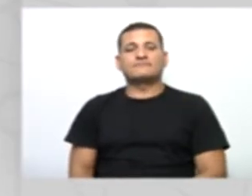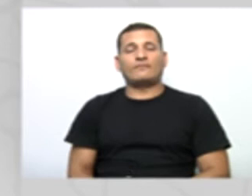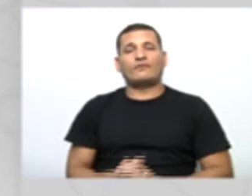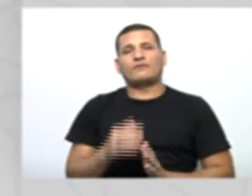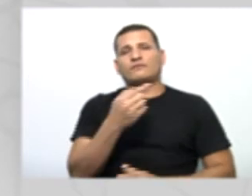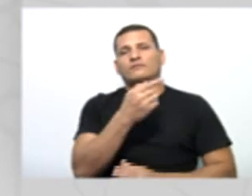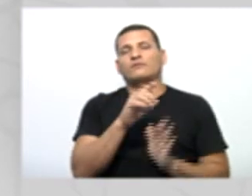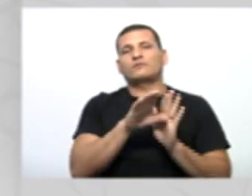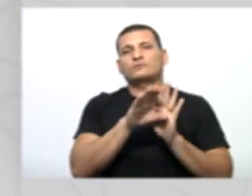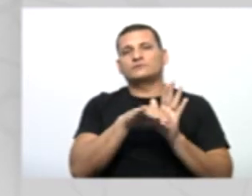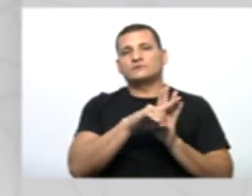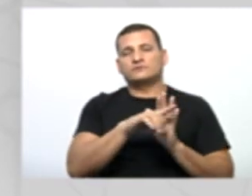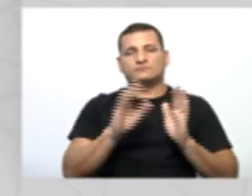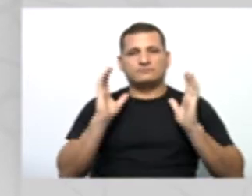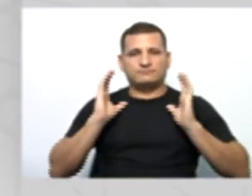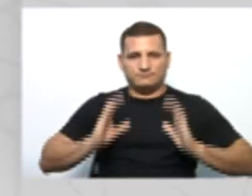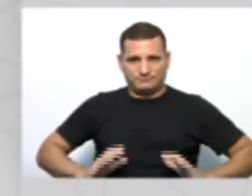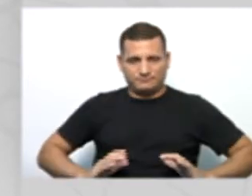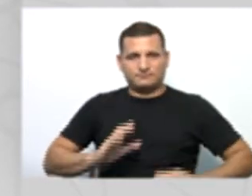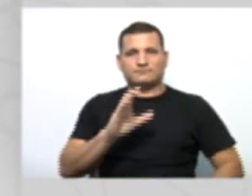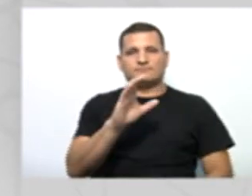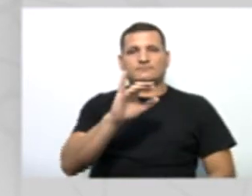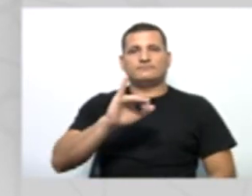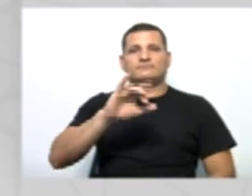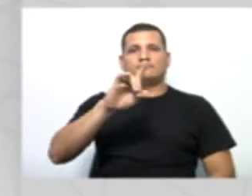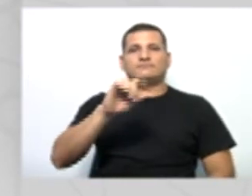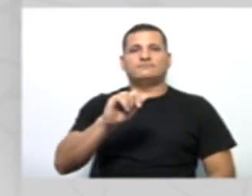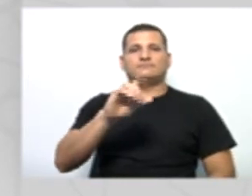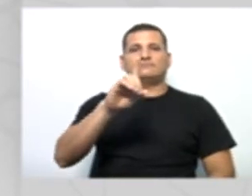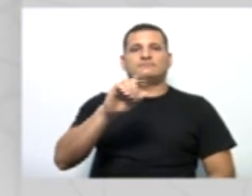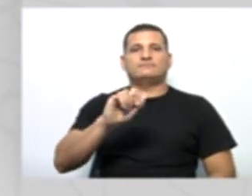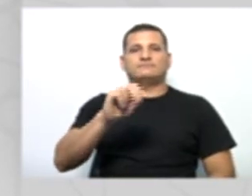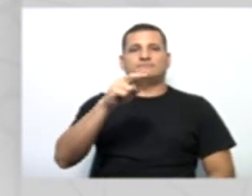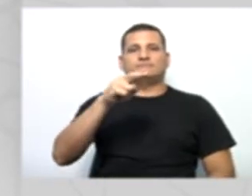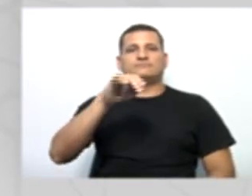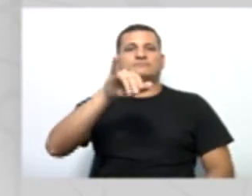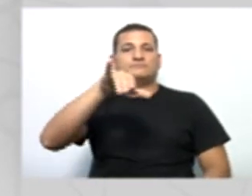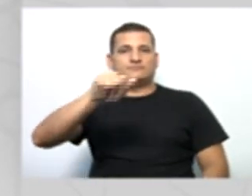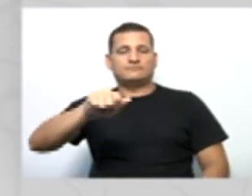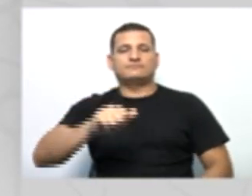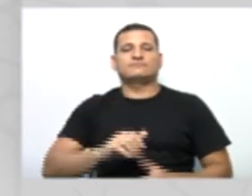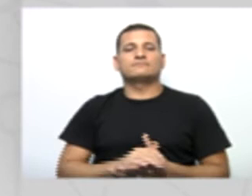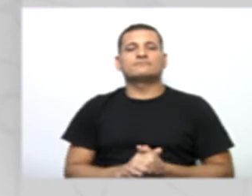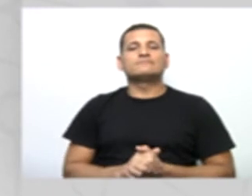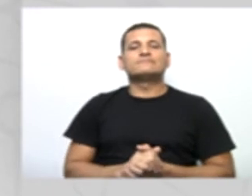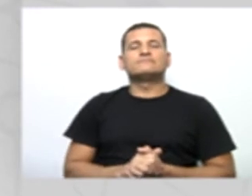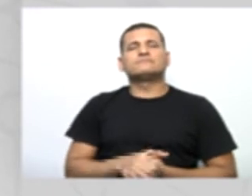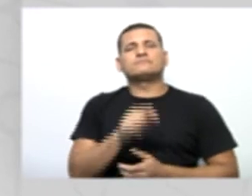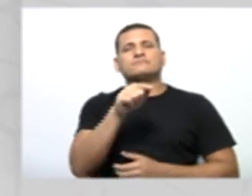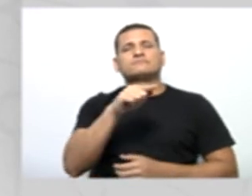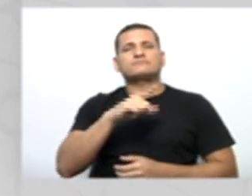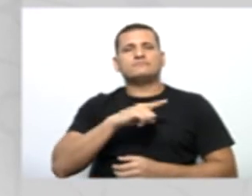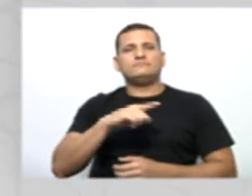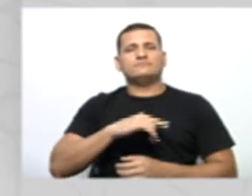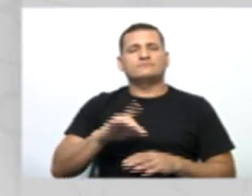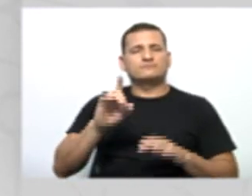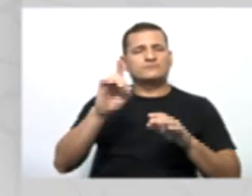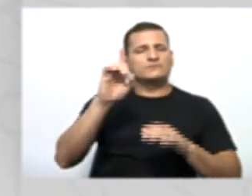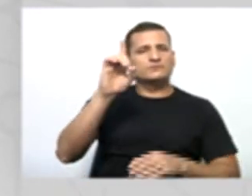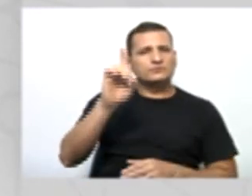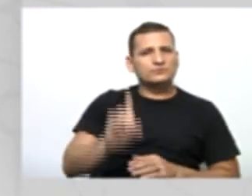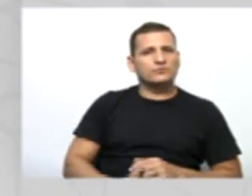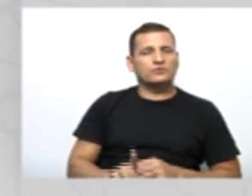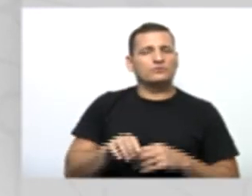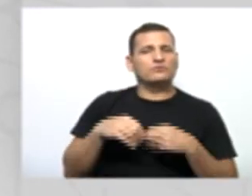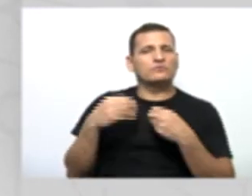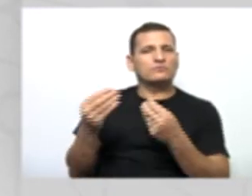de cidadania vai dizer que ela expressa um conjunto de direitos que dá à pessoa a